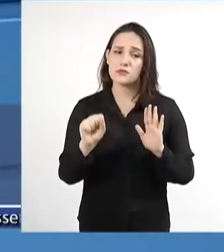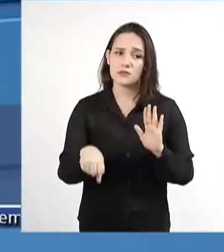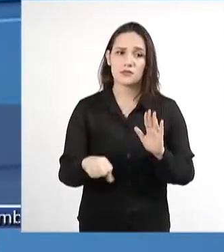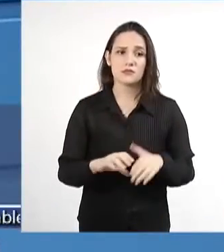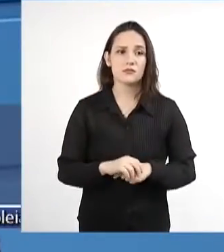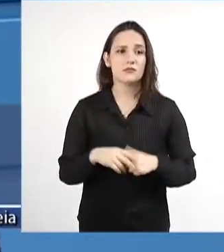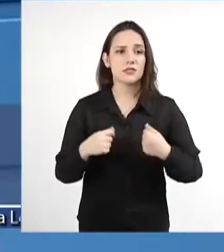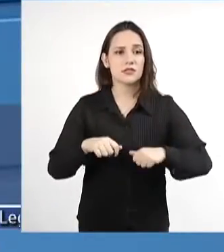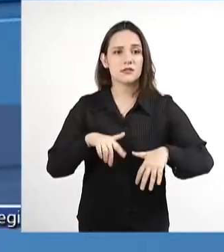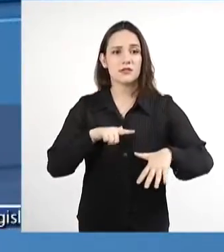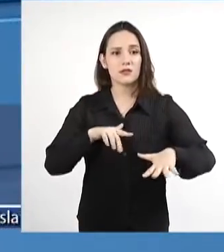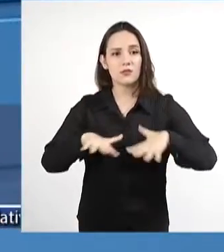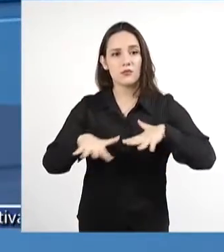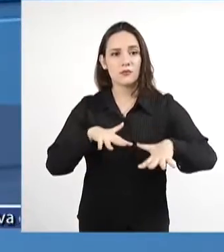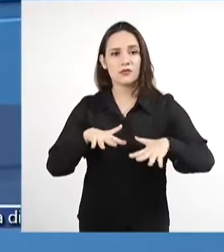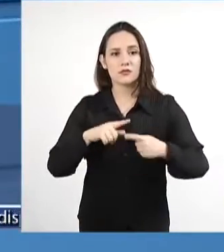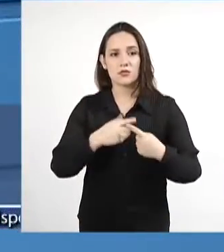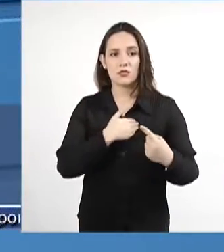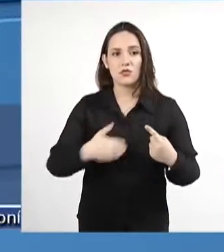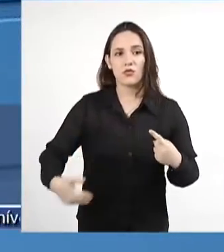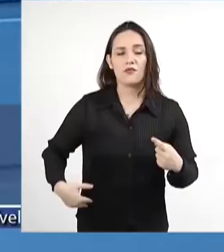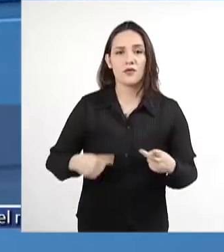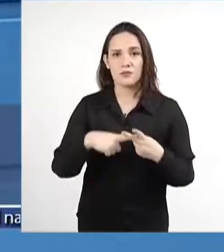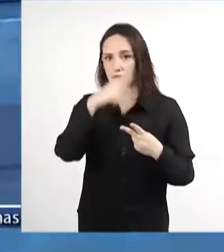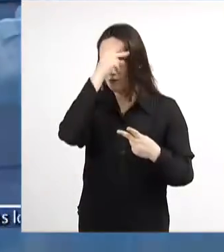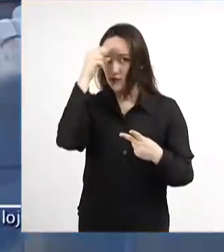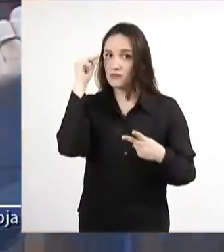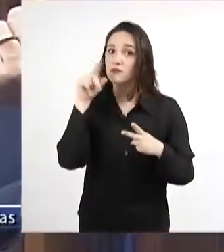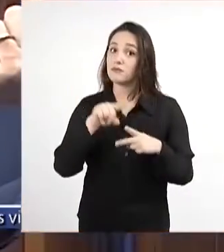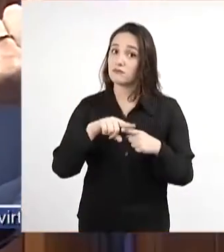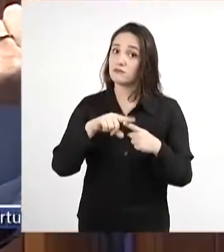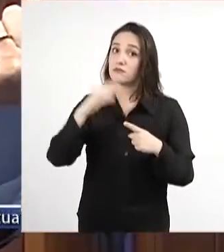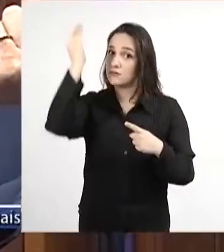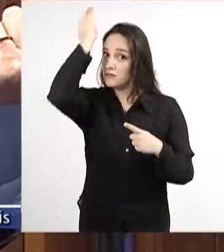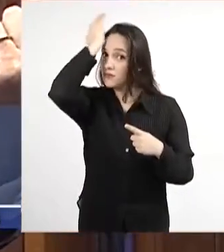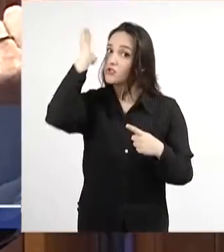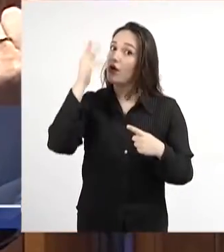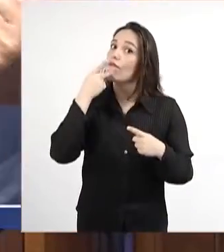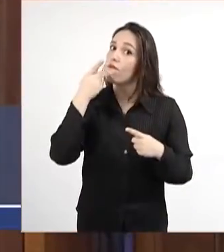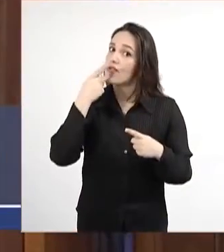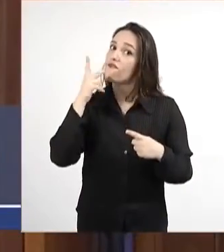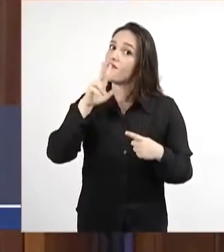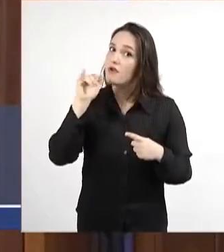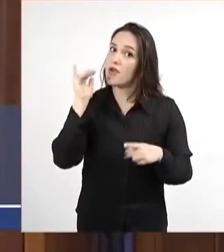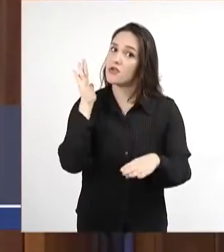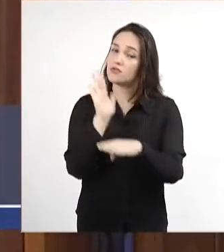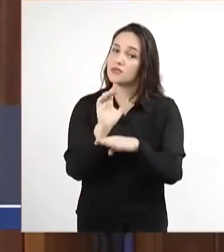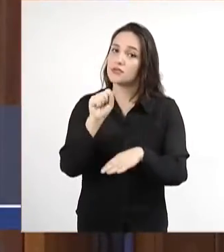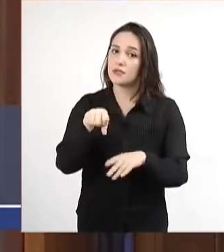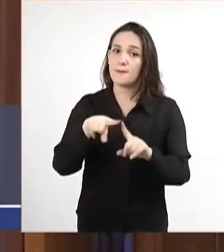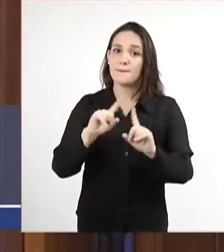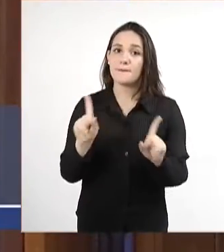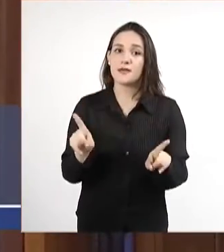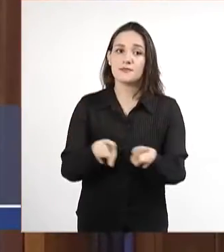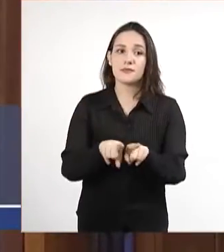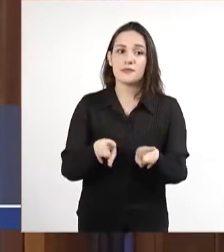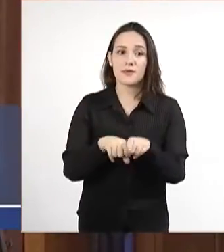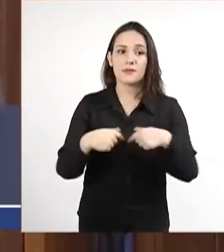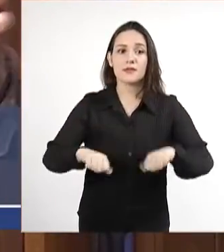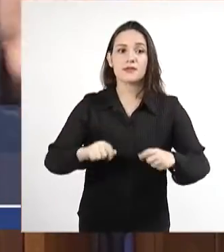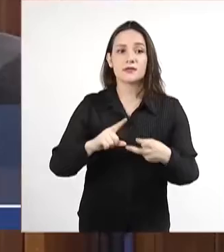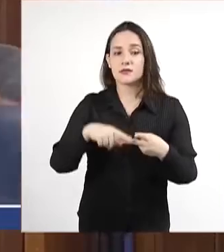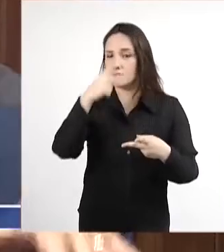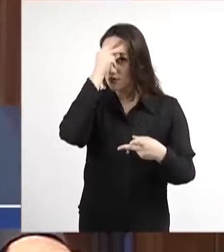A mobilização dos governadores, e o governador Reinaldo Zambuja já está junto com a gente nesse processo. Mas também tem os